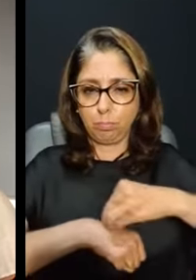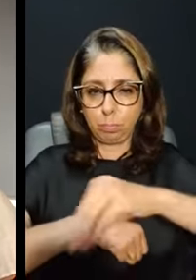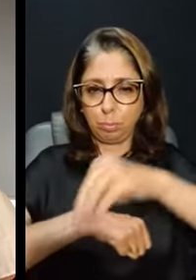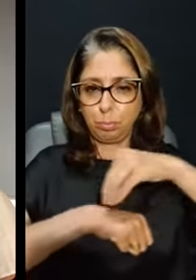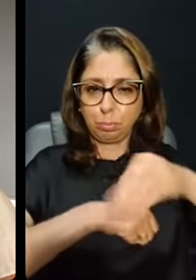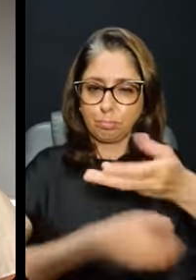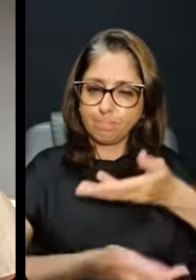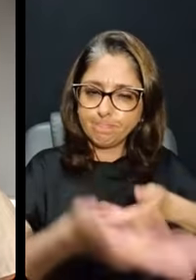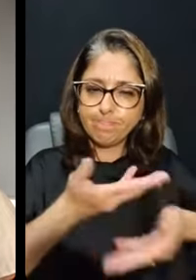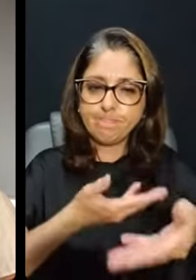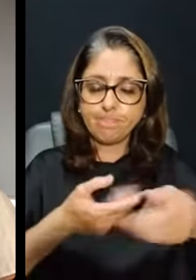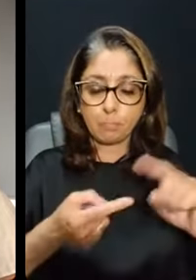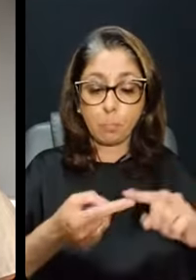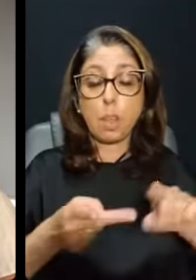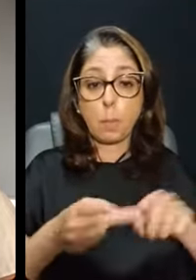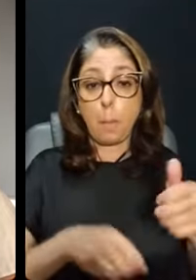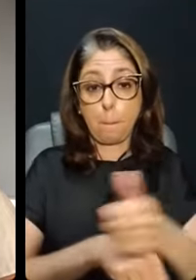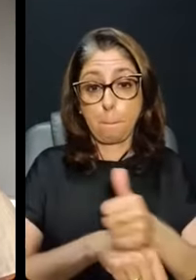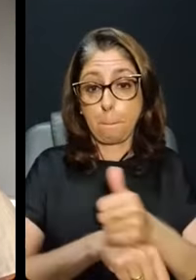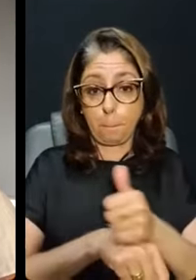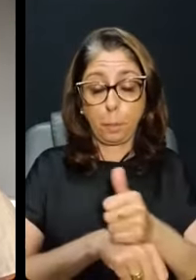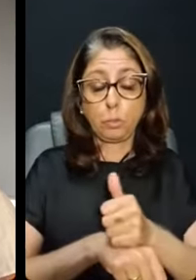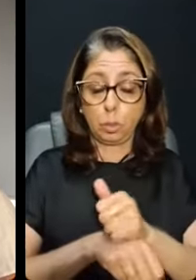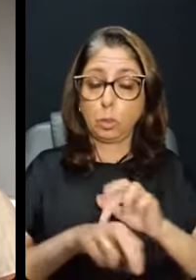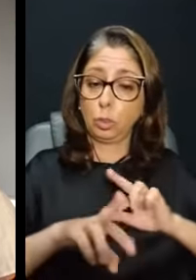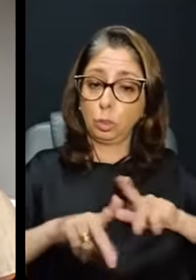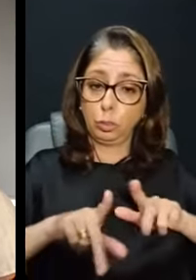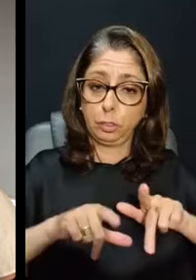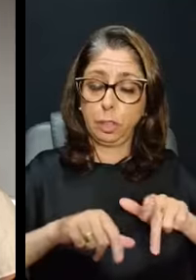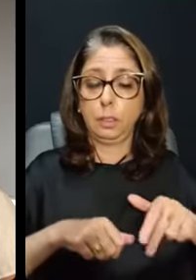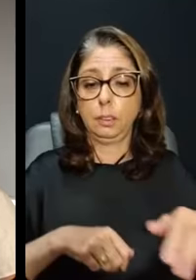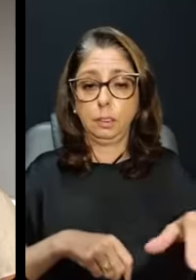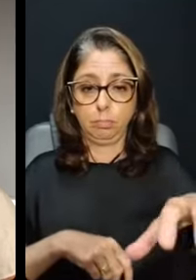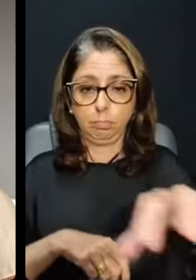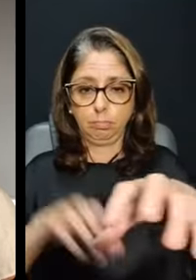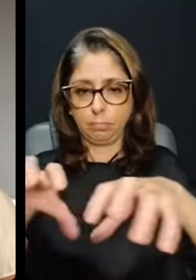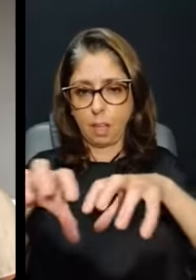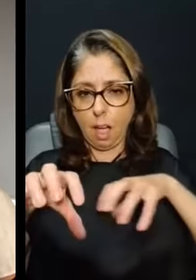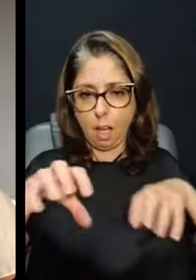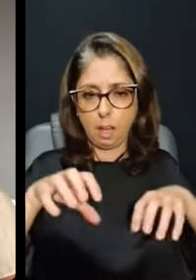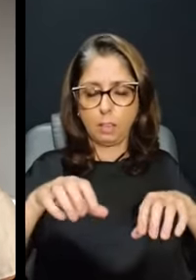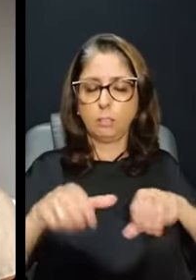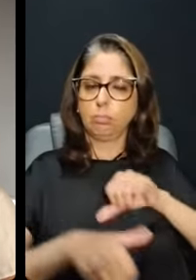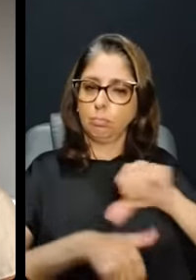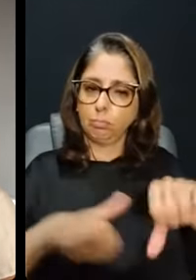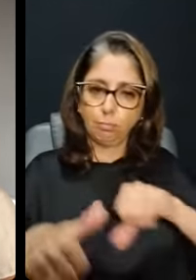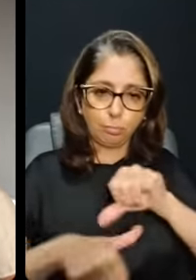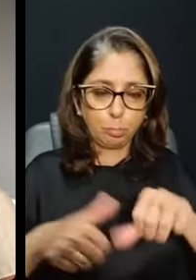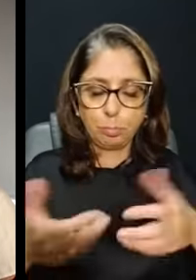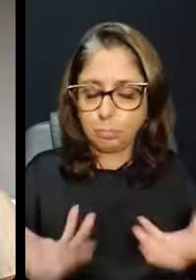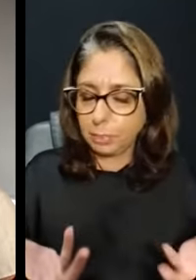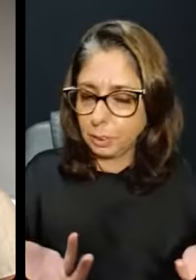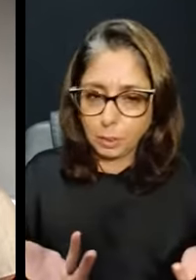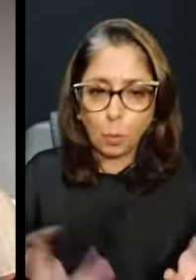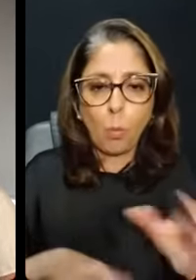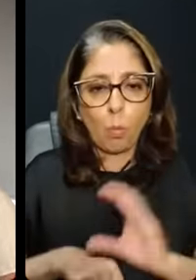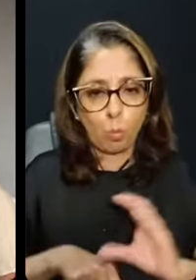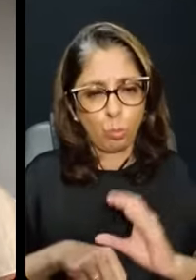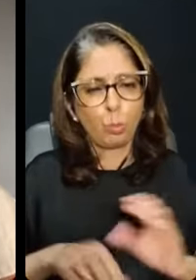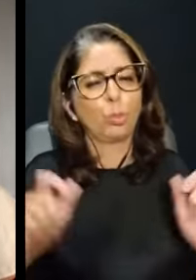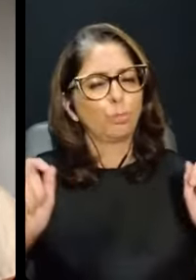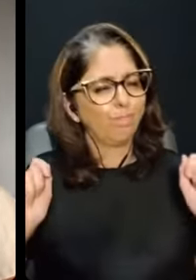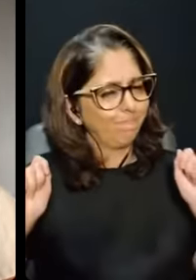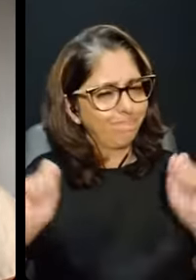poder também compartilhar esse conteúdo. E, assim, a transformação que esse curso faz